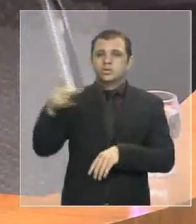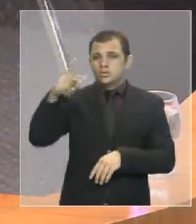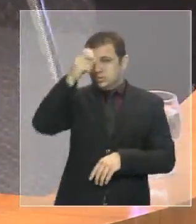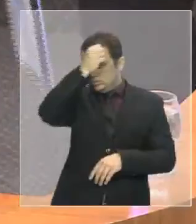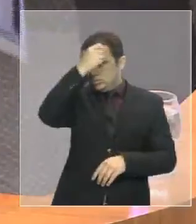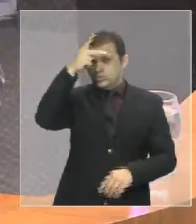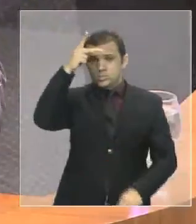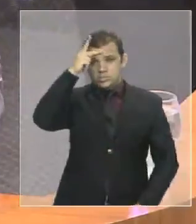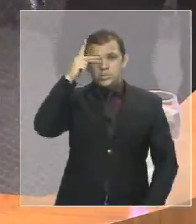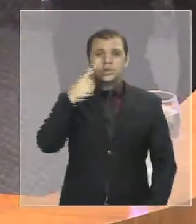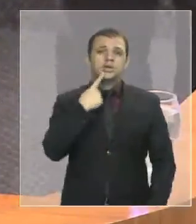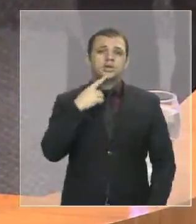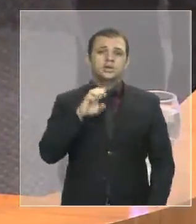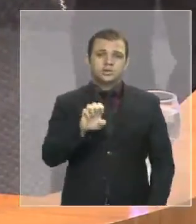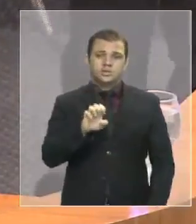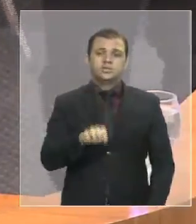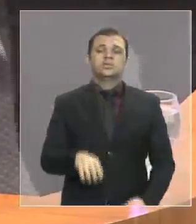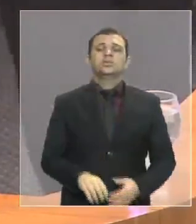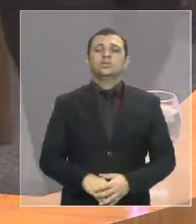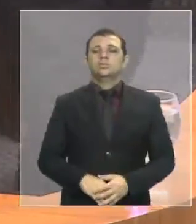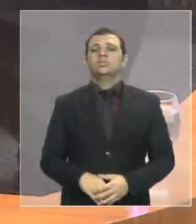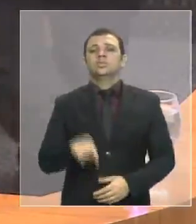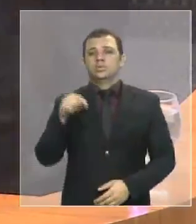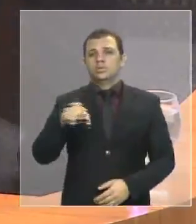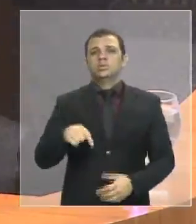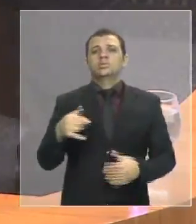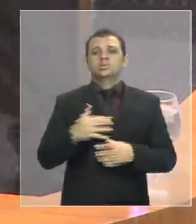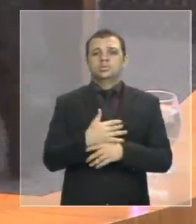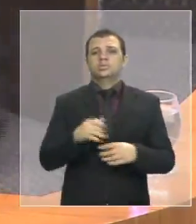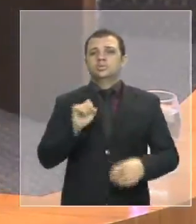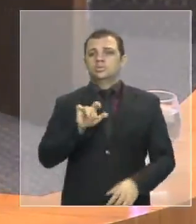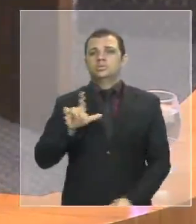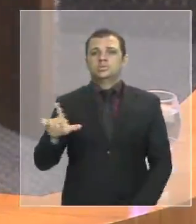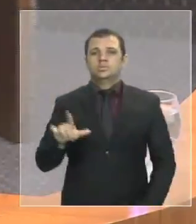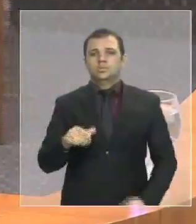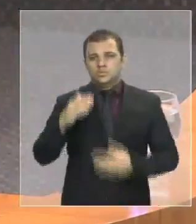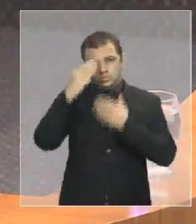edivaldo holanda junho aqui na cidade de são luís muito obrigado